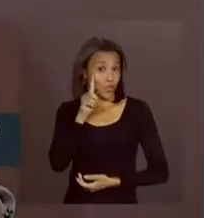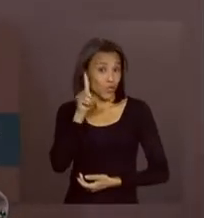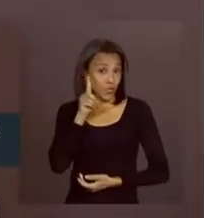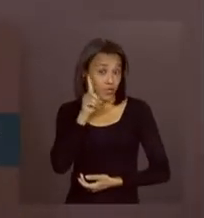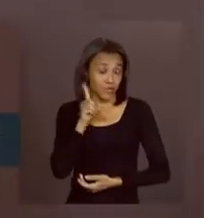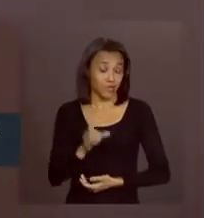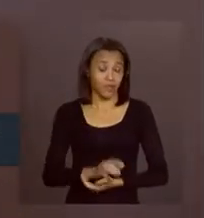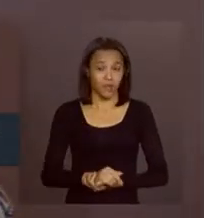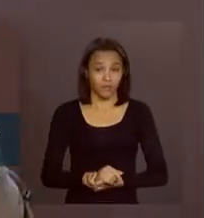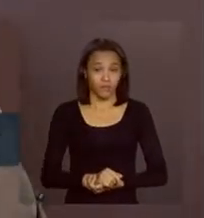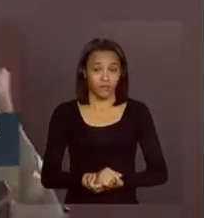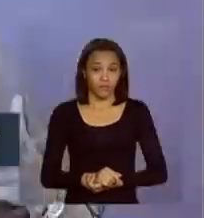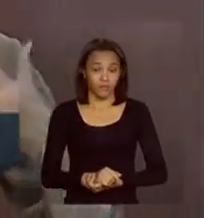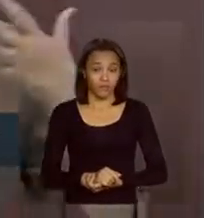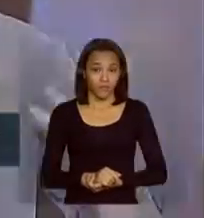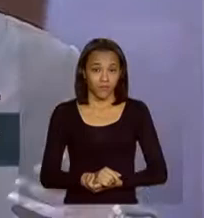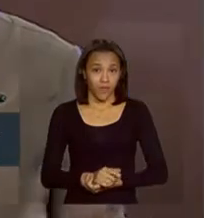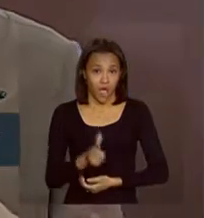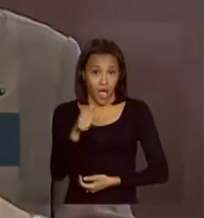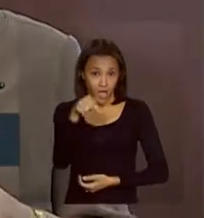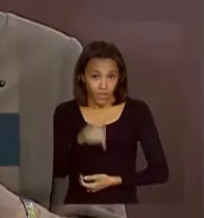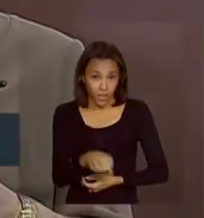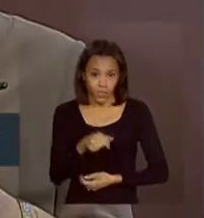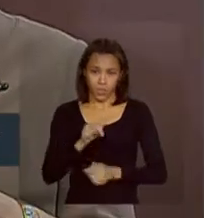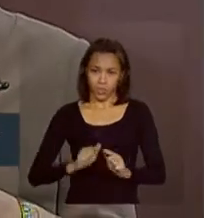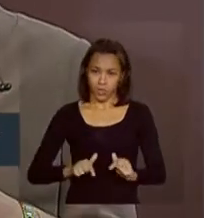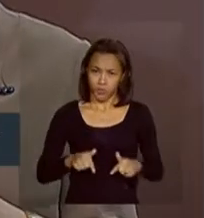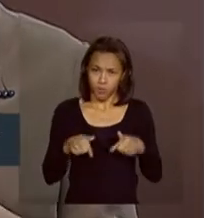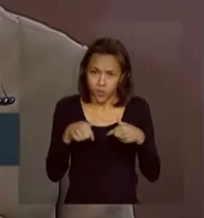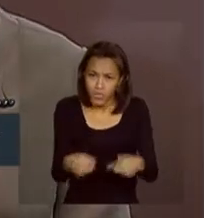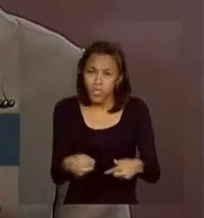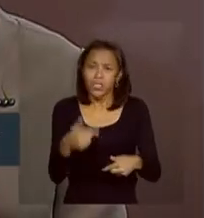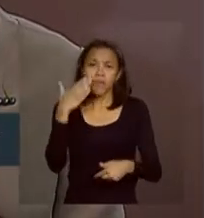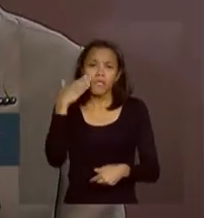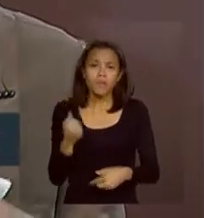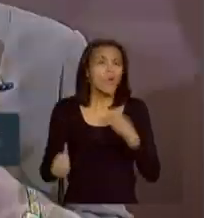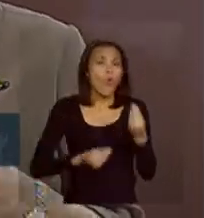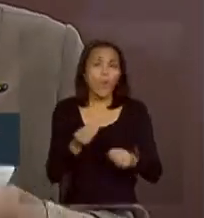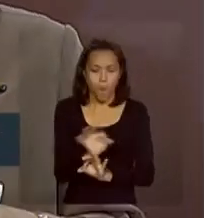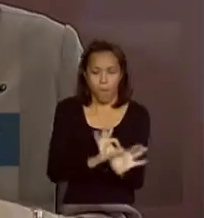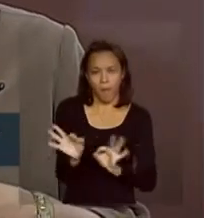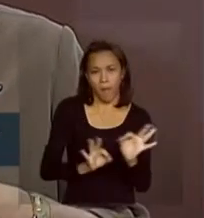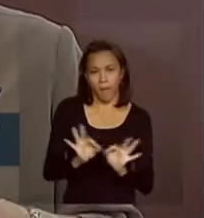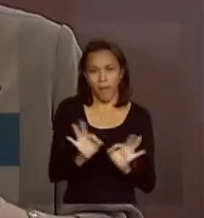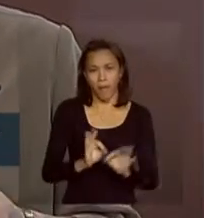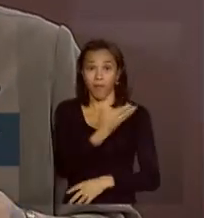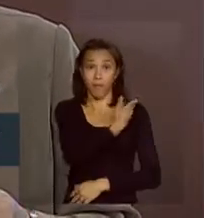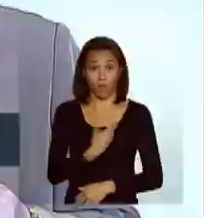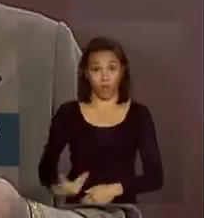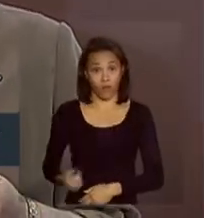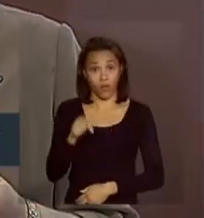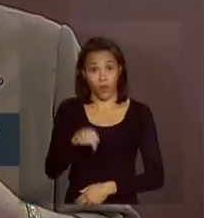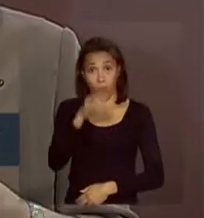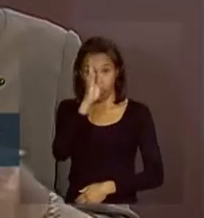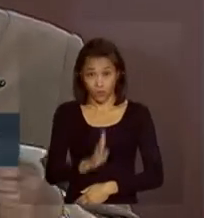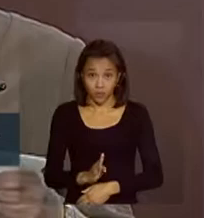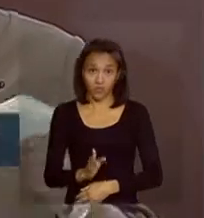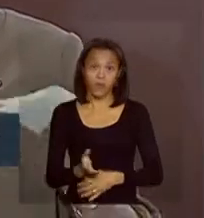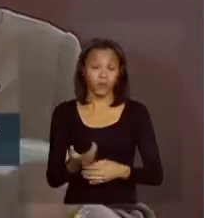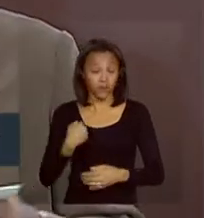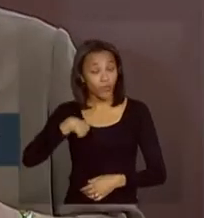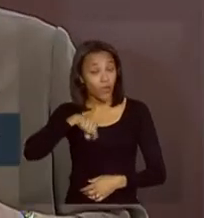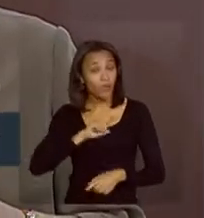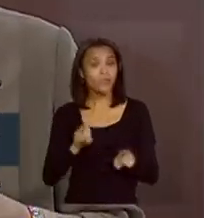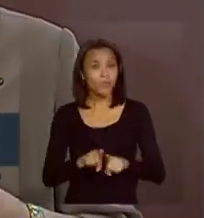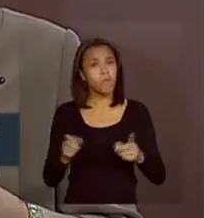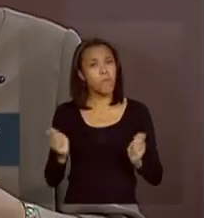dias né gerindo E se esforçando para governar bem o Brasil mas deve servir também para que a gente